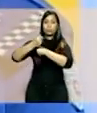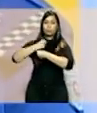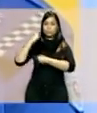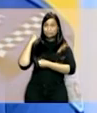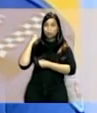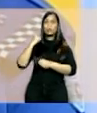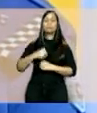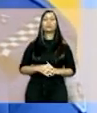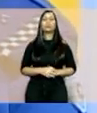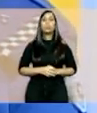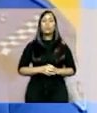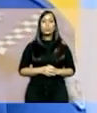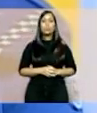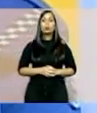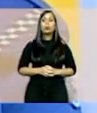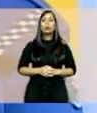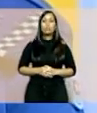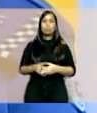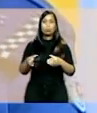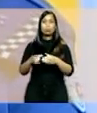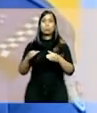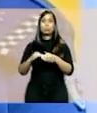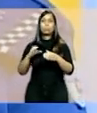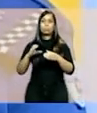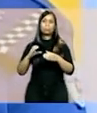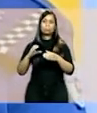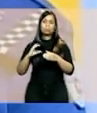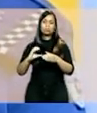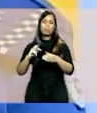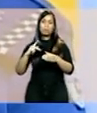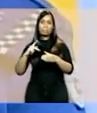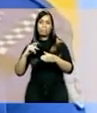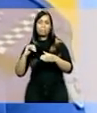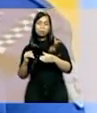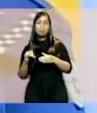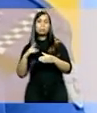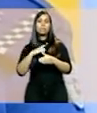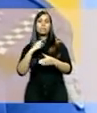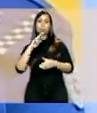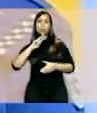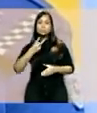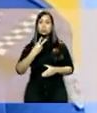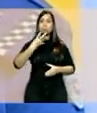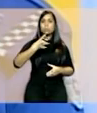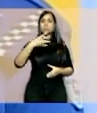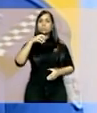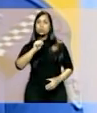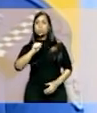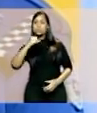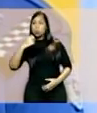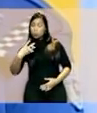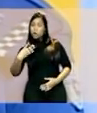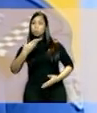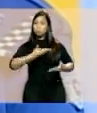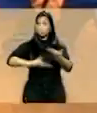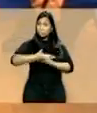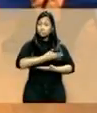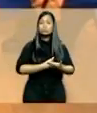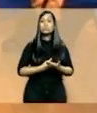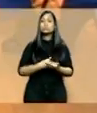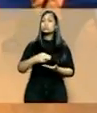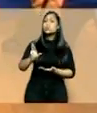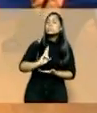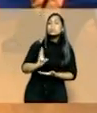ano passado? Do ano passado, na área do CPI inteira, nós tivemos 2.484 mediações. Mediações. E os resultados